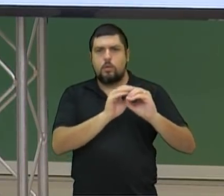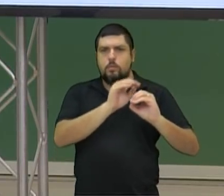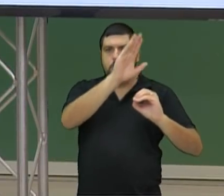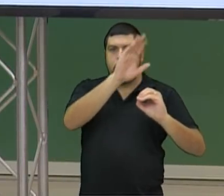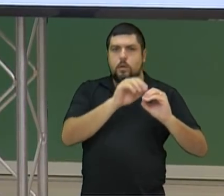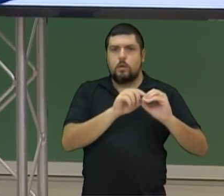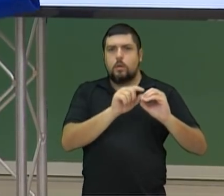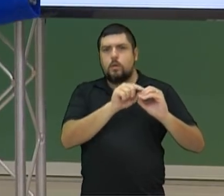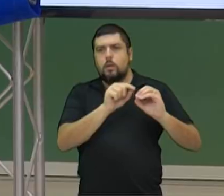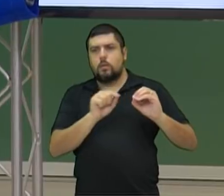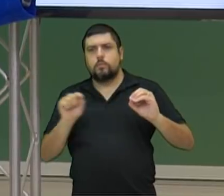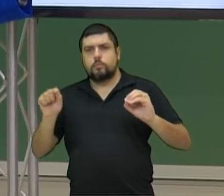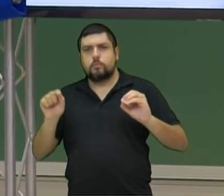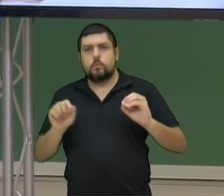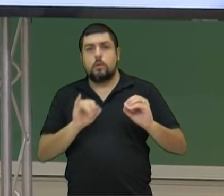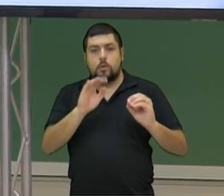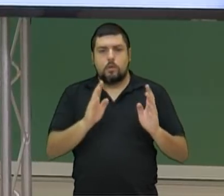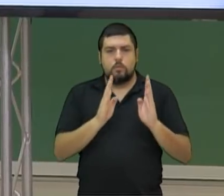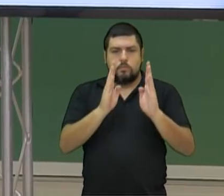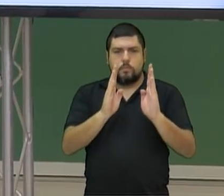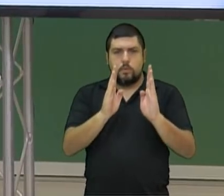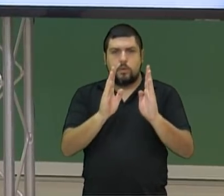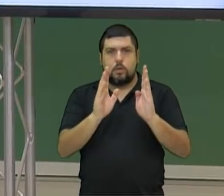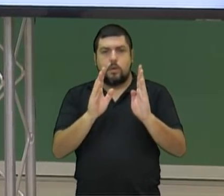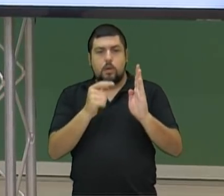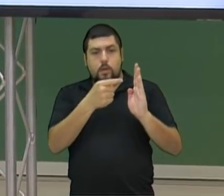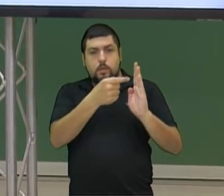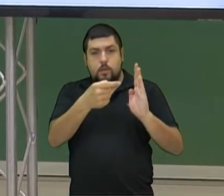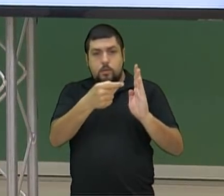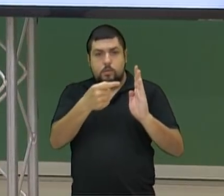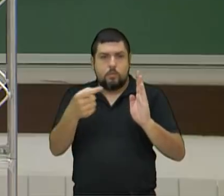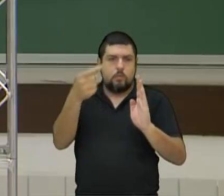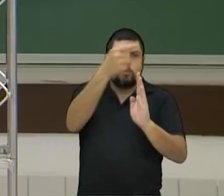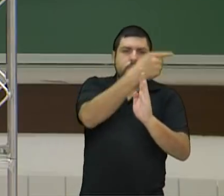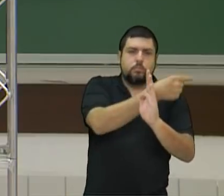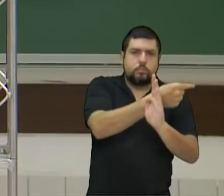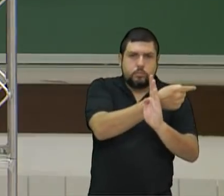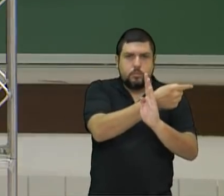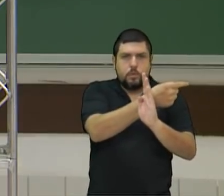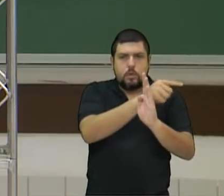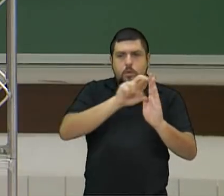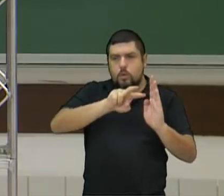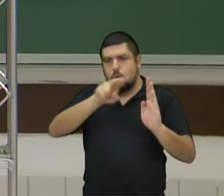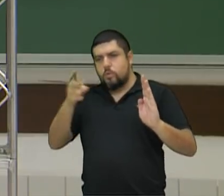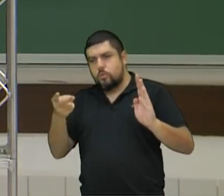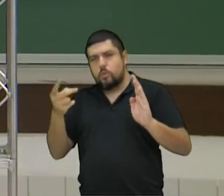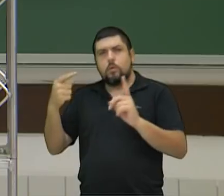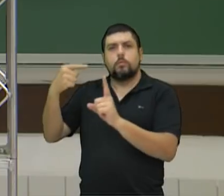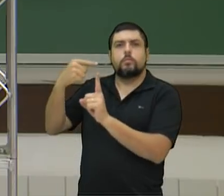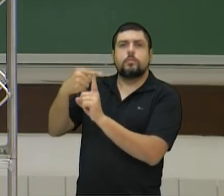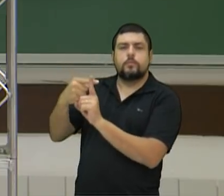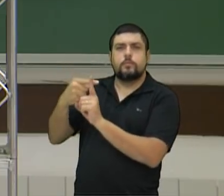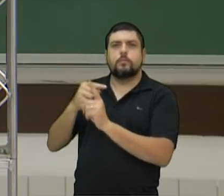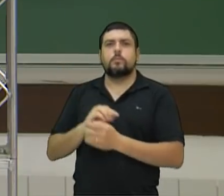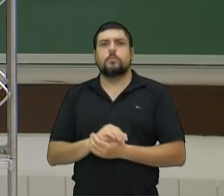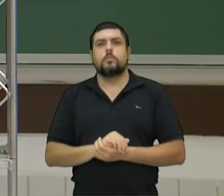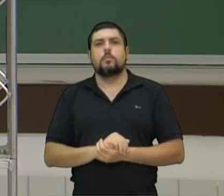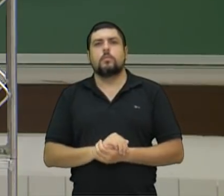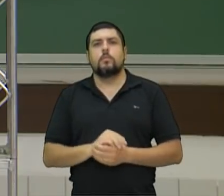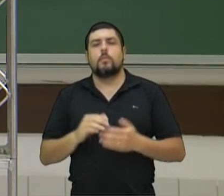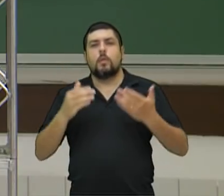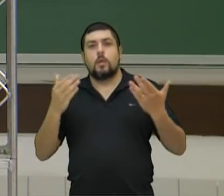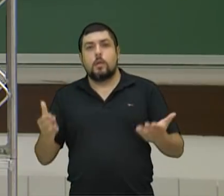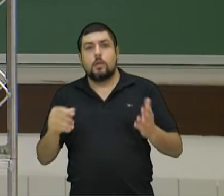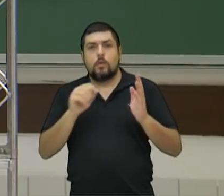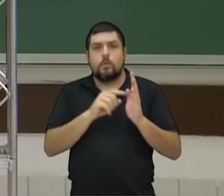menos a função se ela for negativa. Então, eu mudo usando a definição, tá? O que vai ficar? Módulo de x menos 1 é